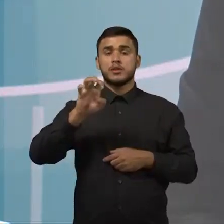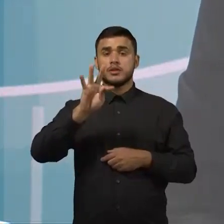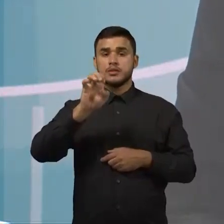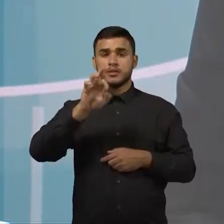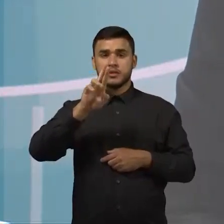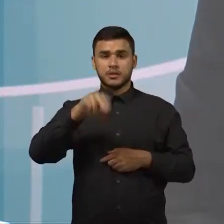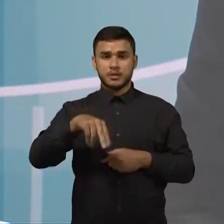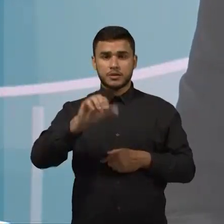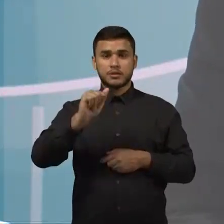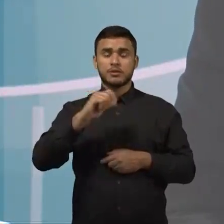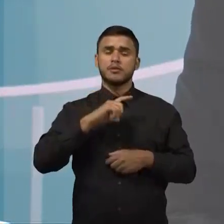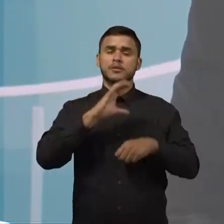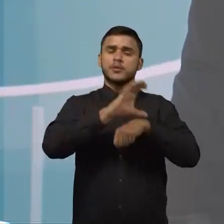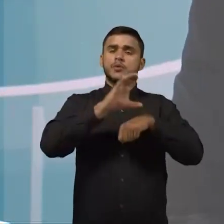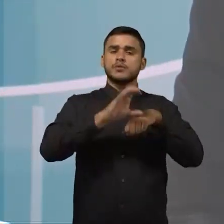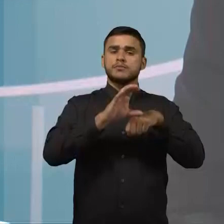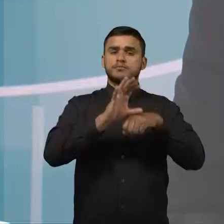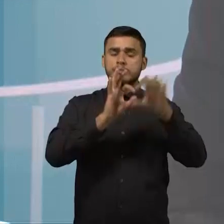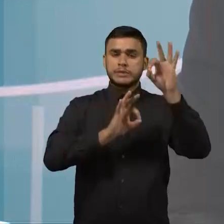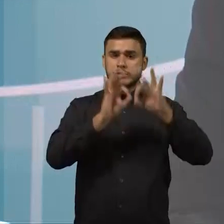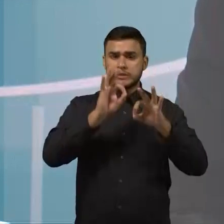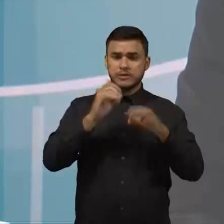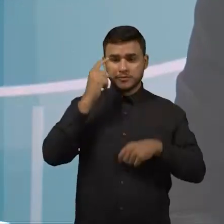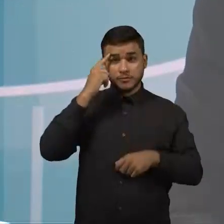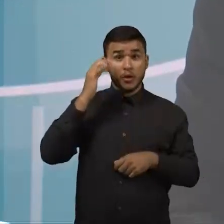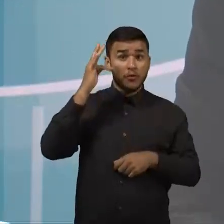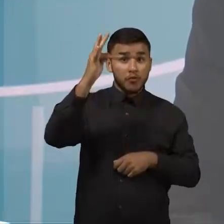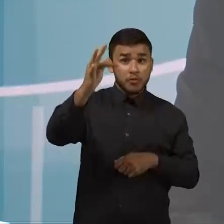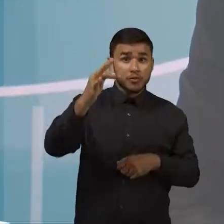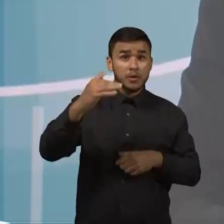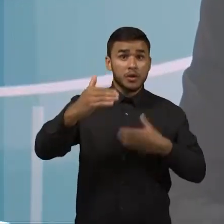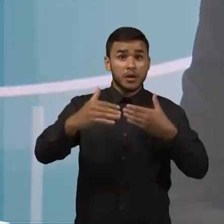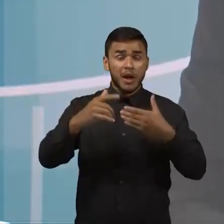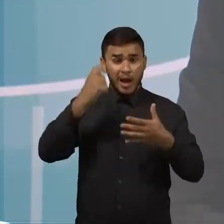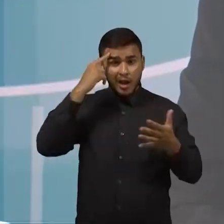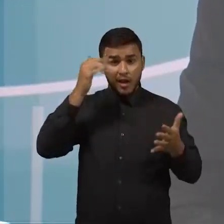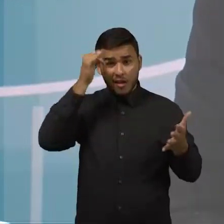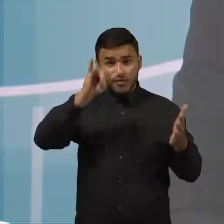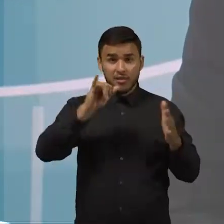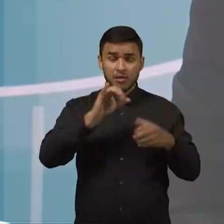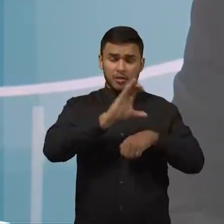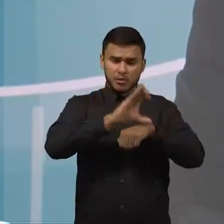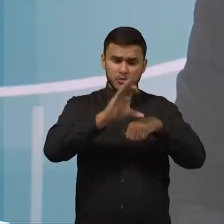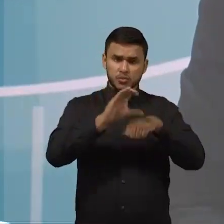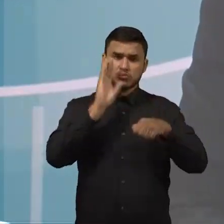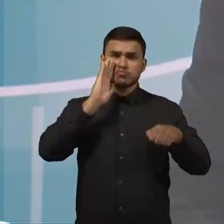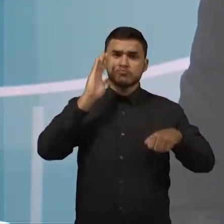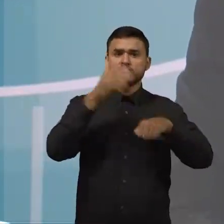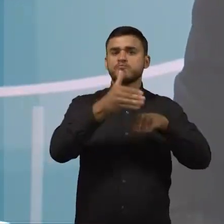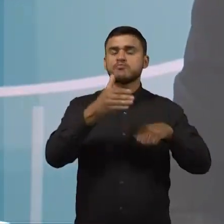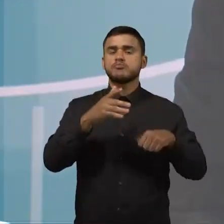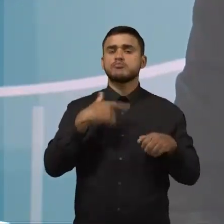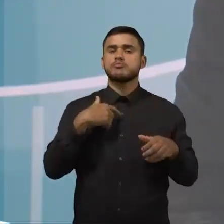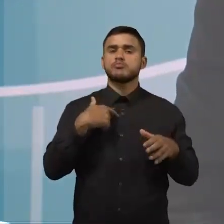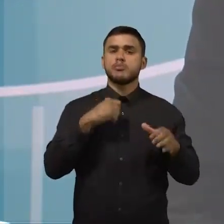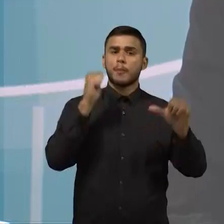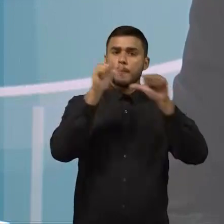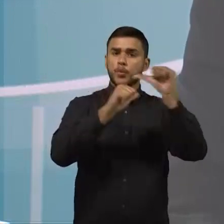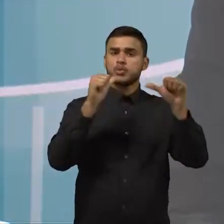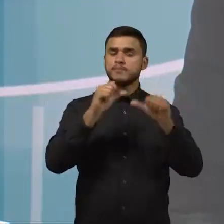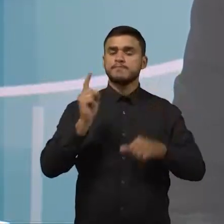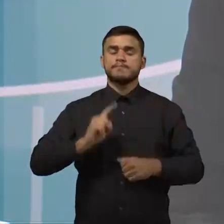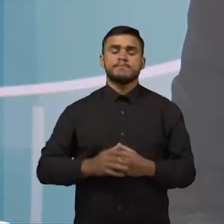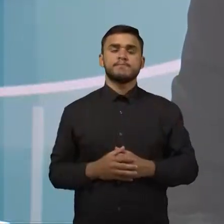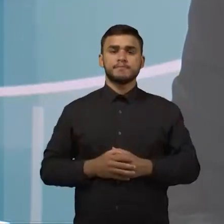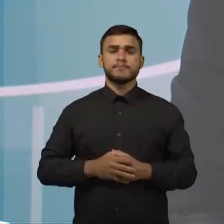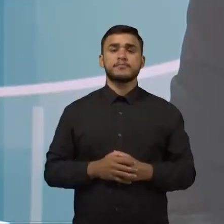Constituição, coloca, porque desconfia das gerações futuras, para não mexer no núcleo que você não pode dispor.